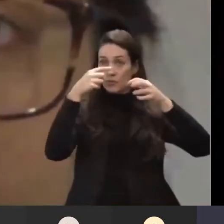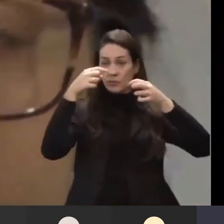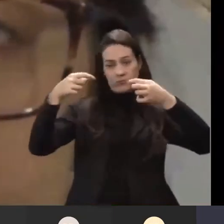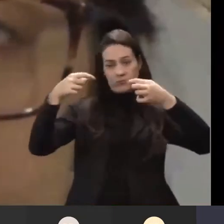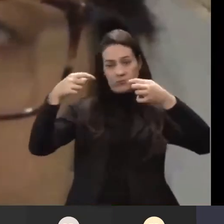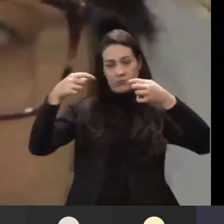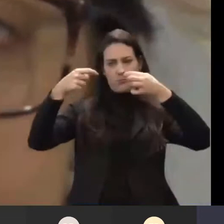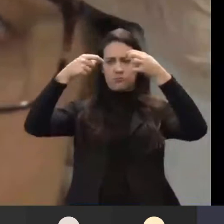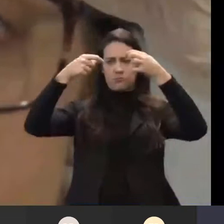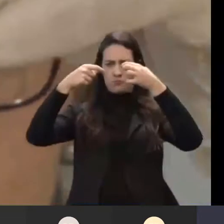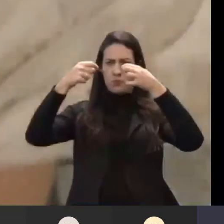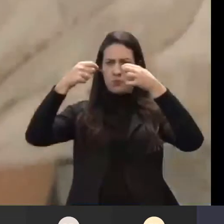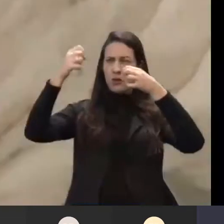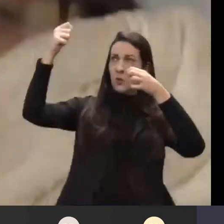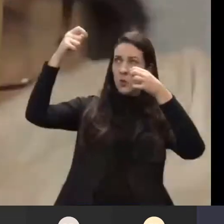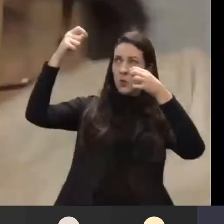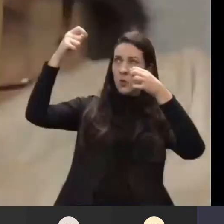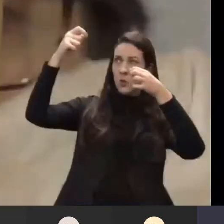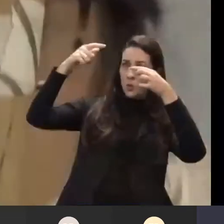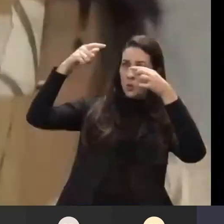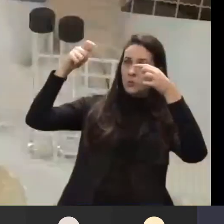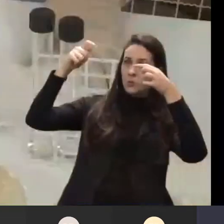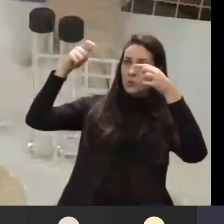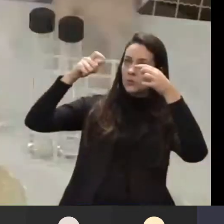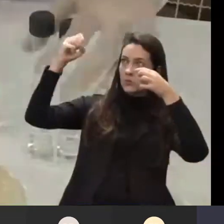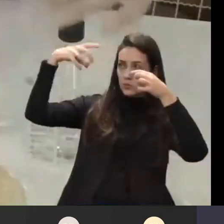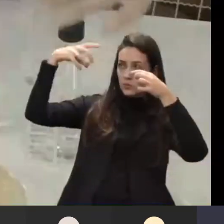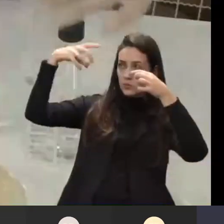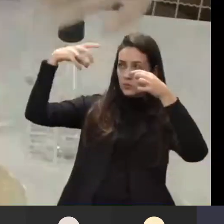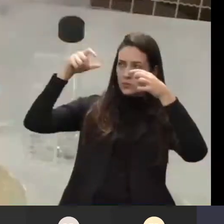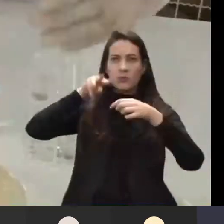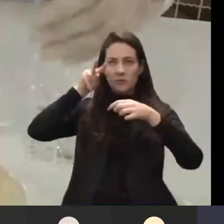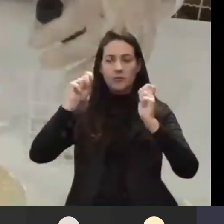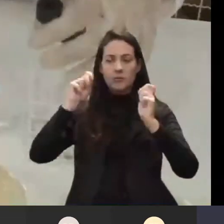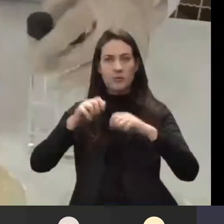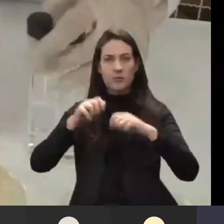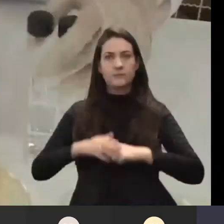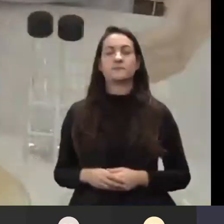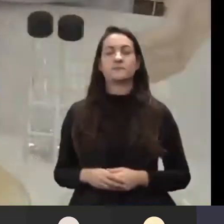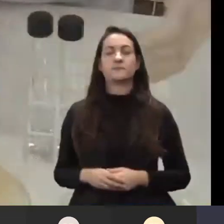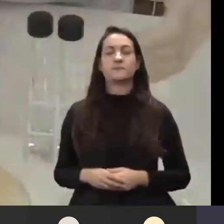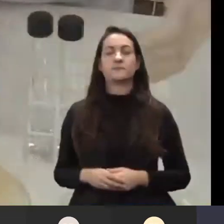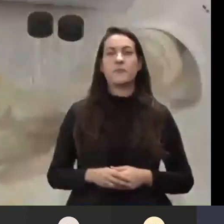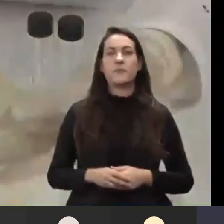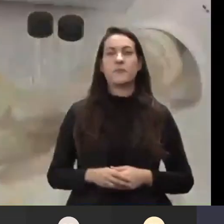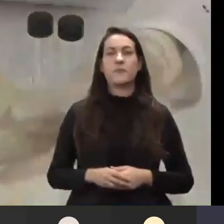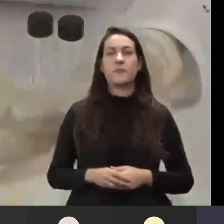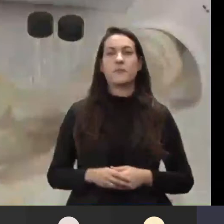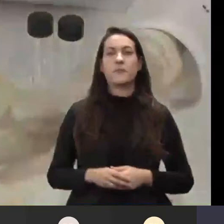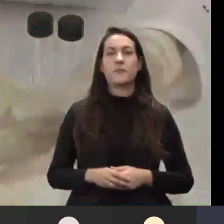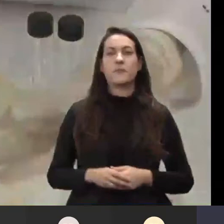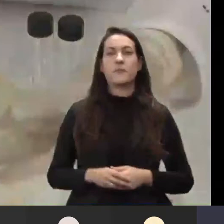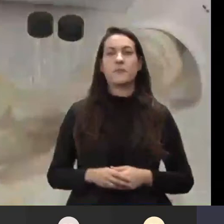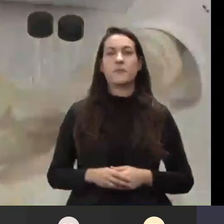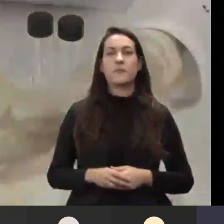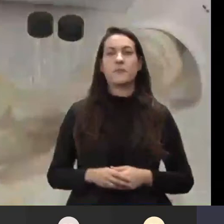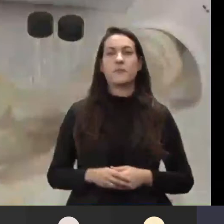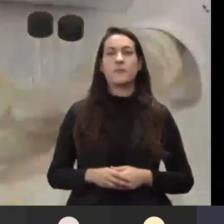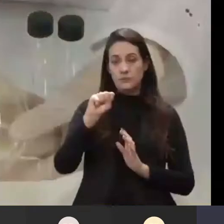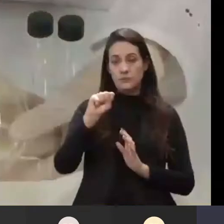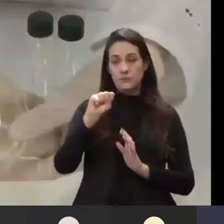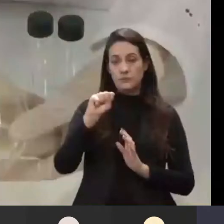olhos, contra a luz, que aí você consegue observar melhor. Então, eu começo identificando a salina. Nós vamos trabalhar